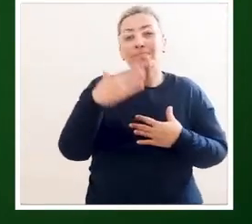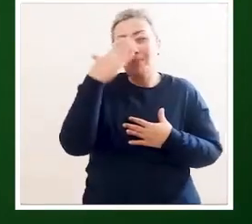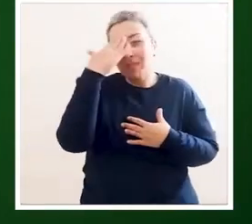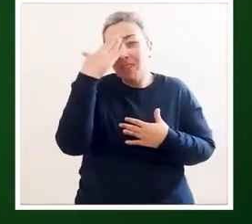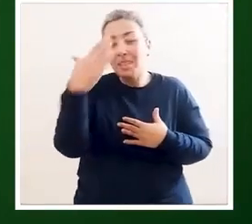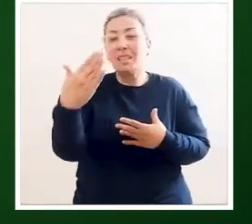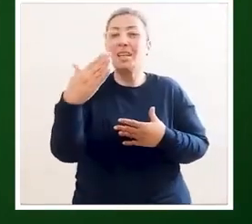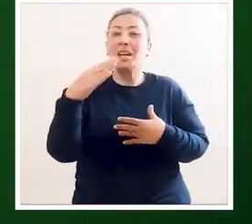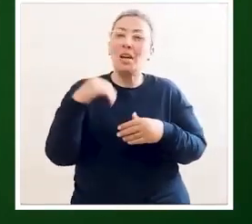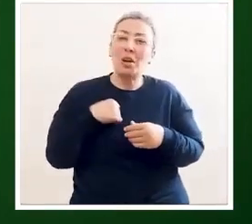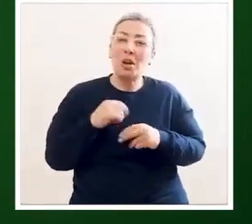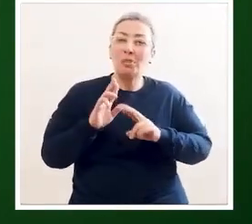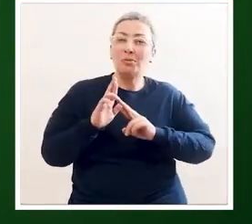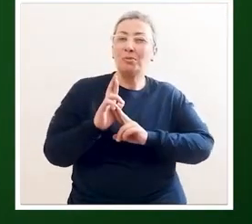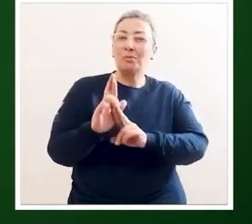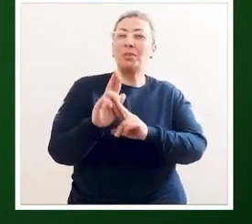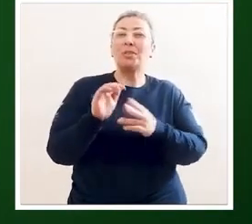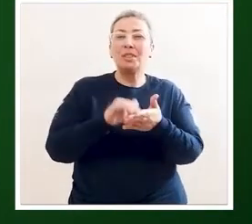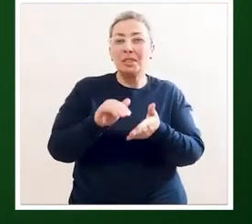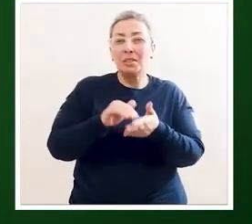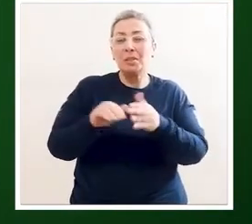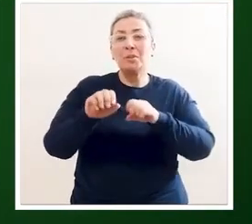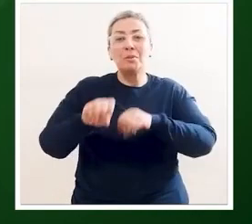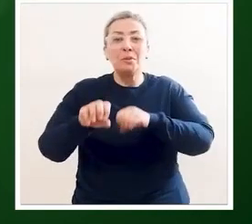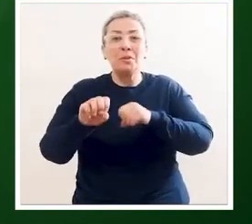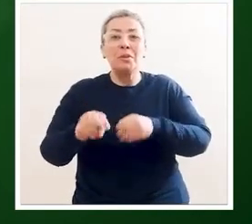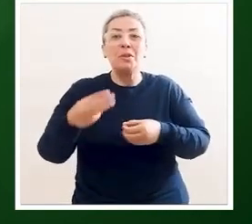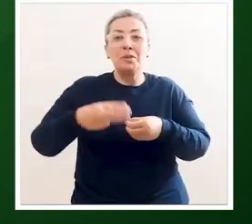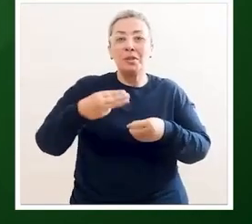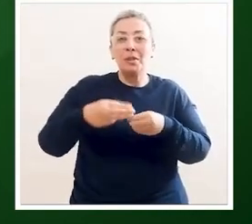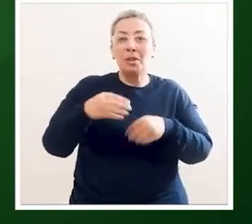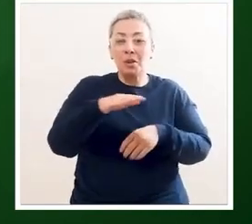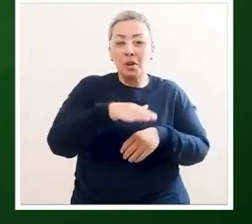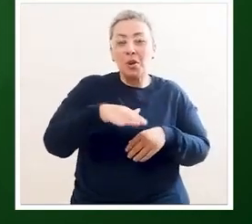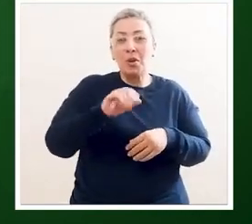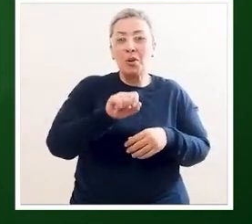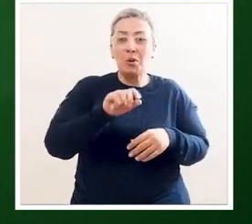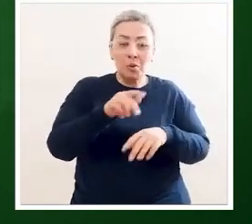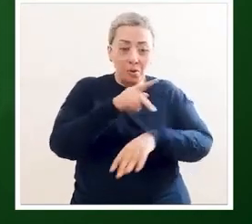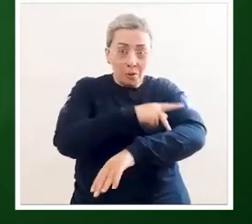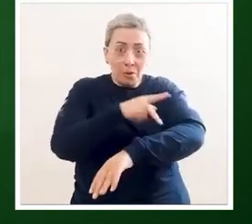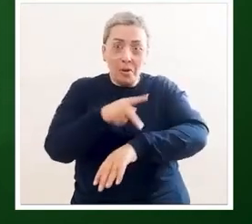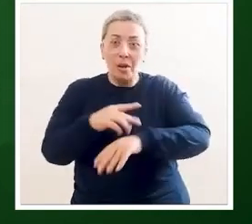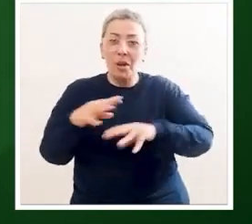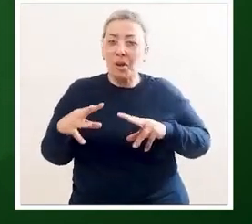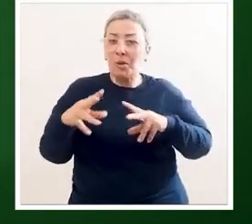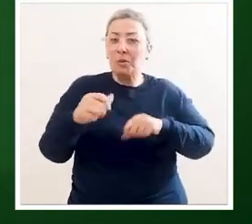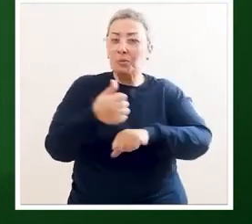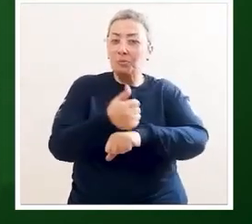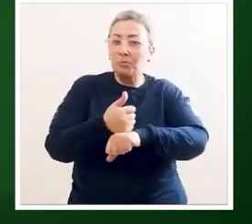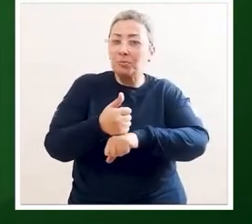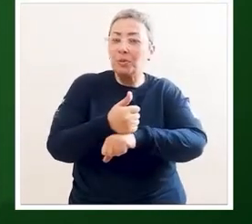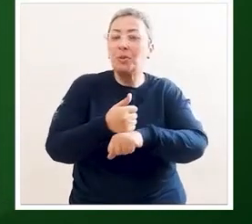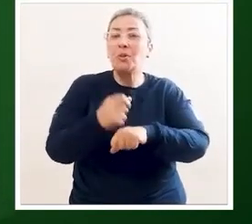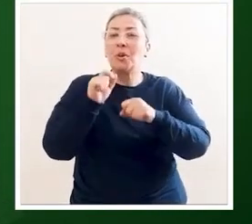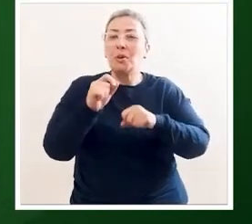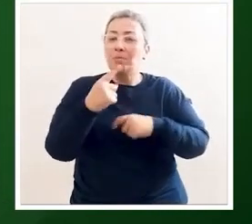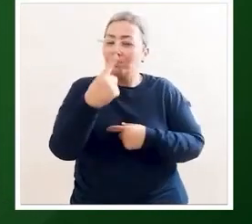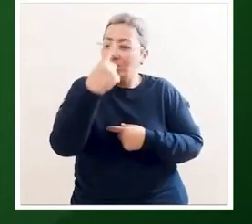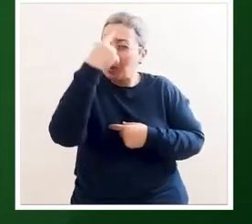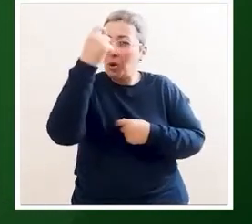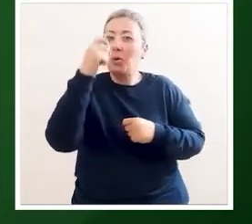de agradecer em nome da Secretaria Municipal de Educação Especial do núcleo pedagógico e de todos os profissionais da educação